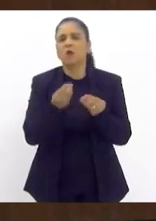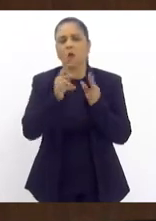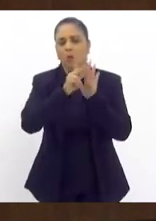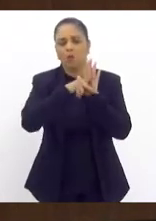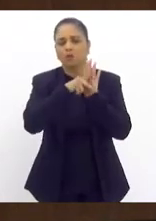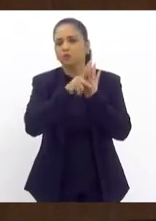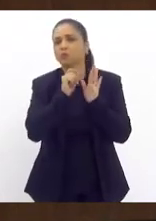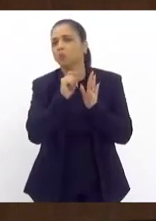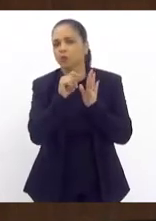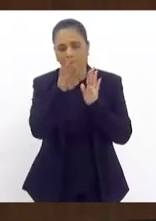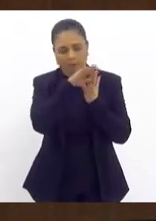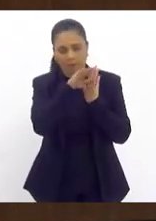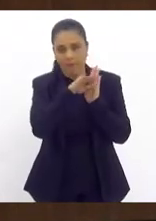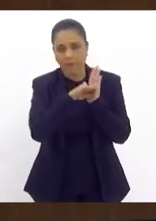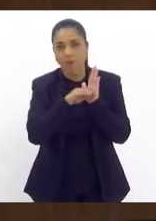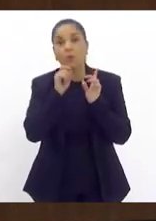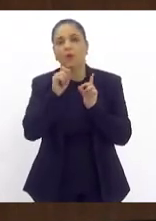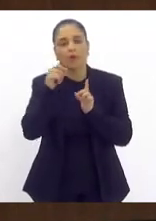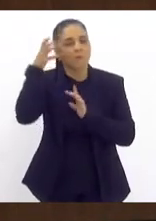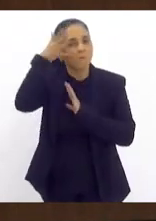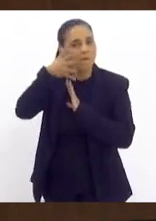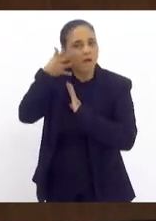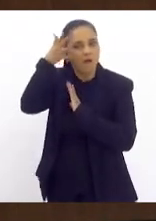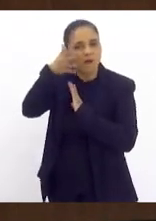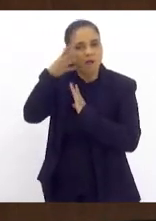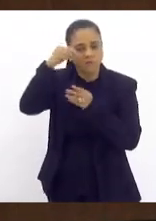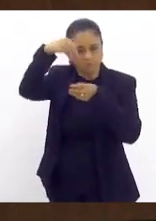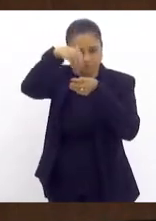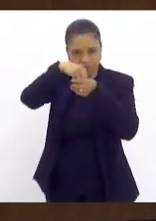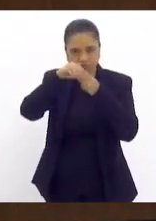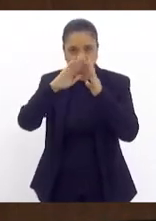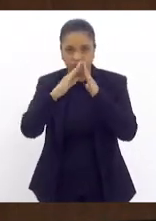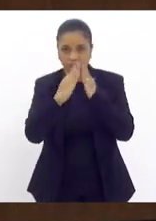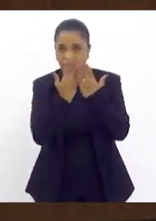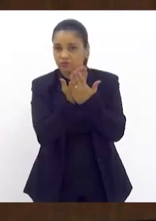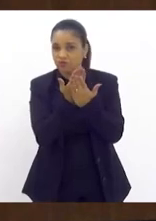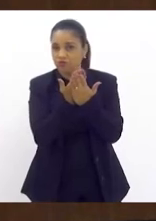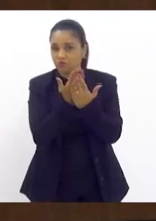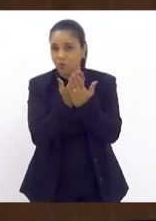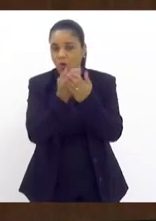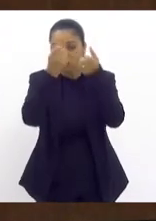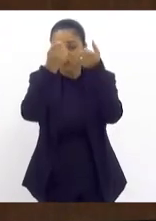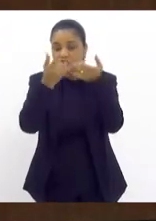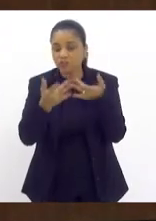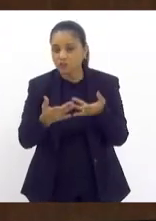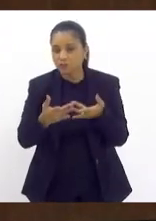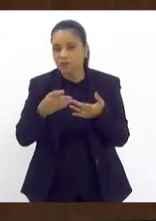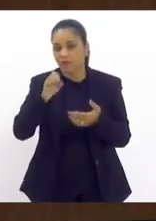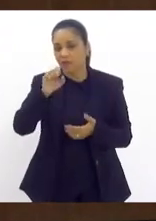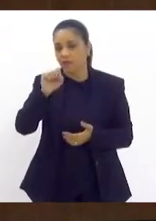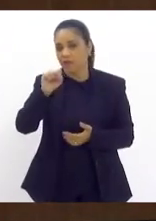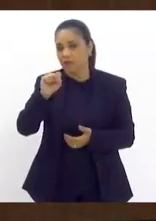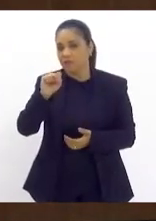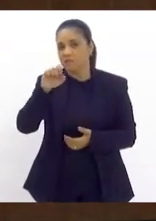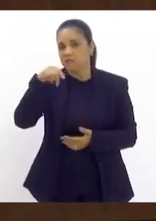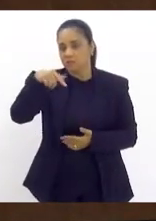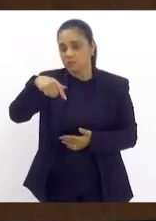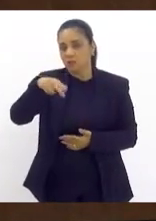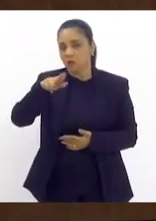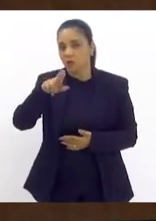se fazer palestra nas escolas, onde explica a questão da escoliose. Nós queremos